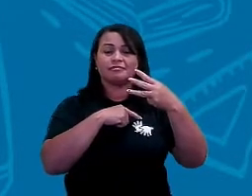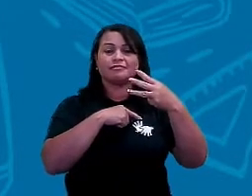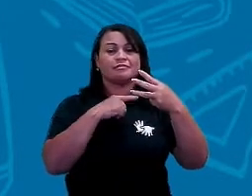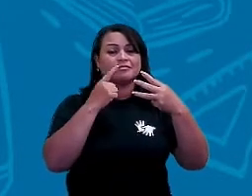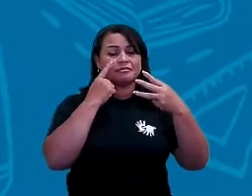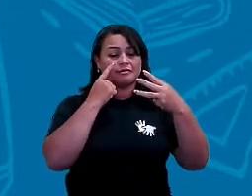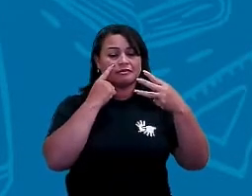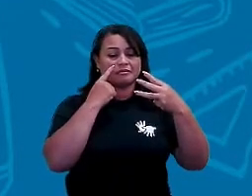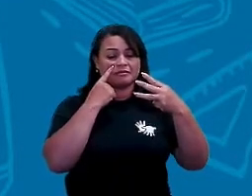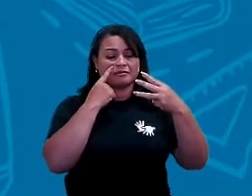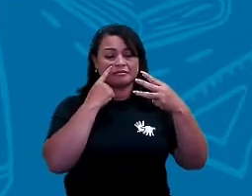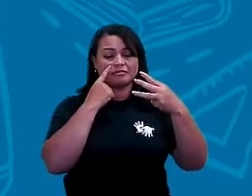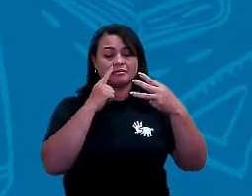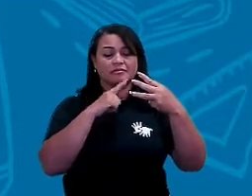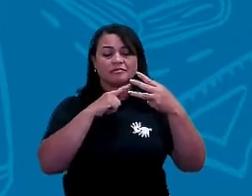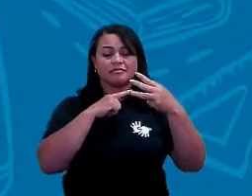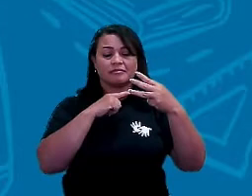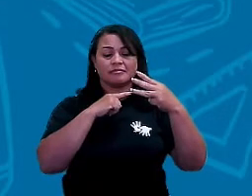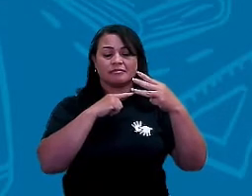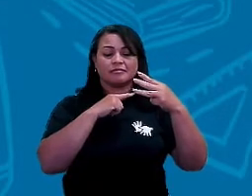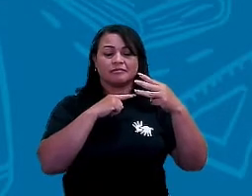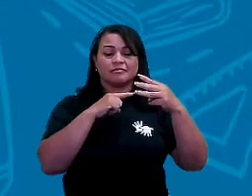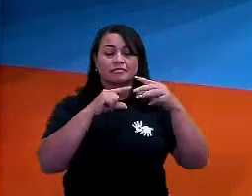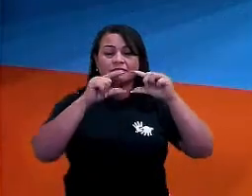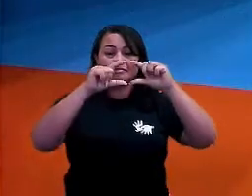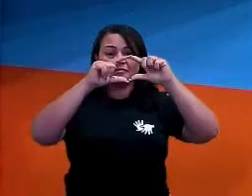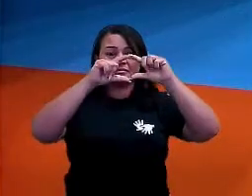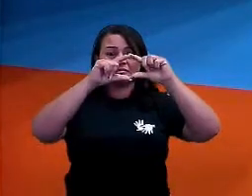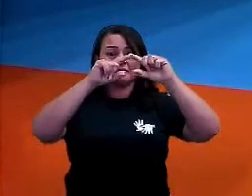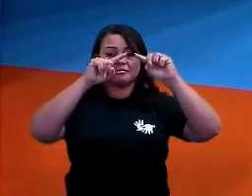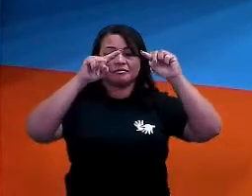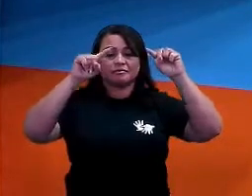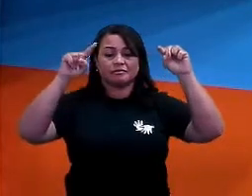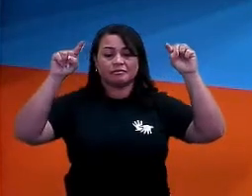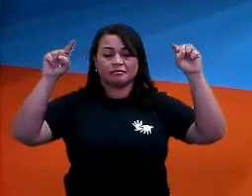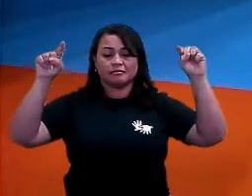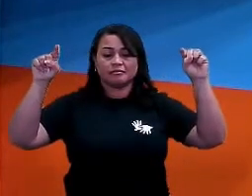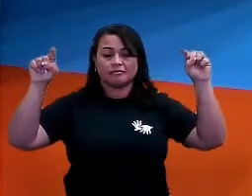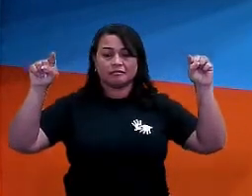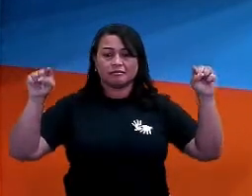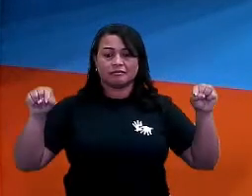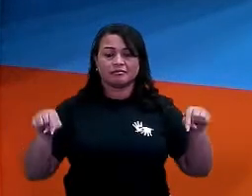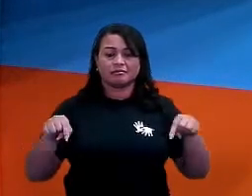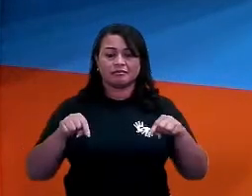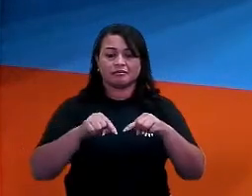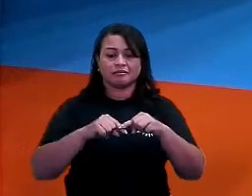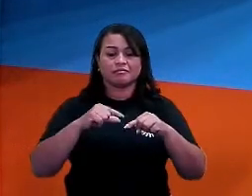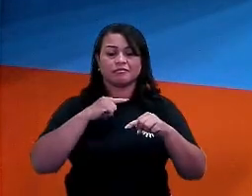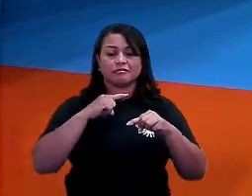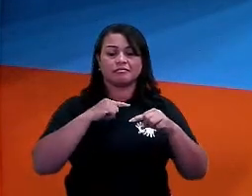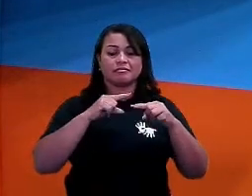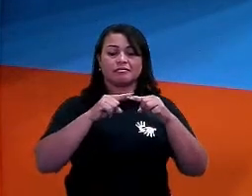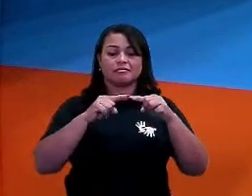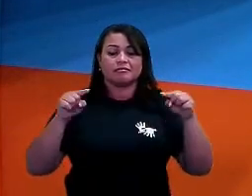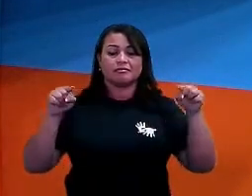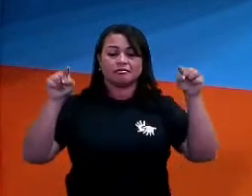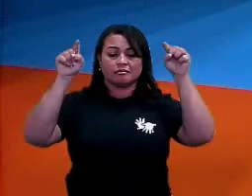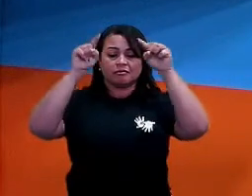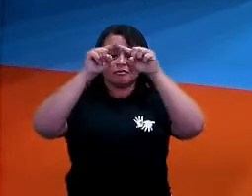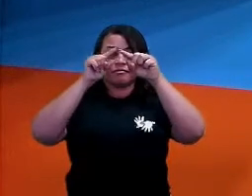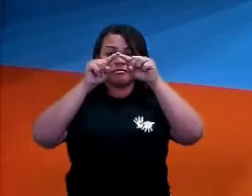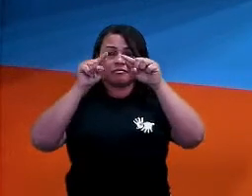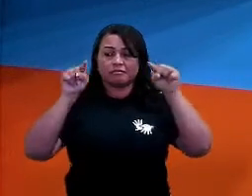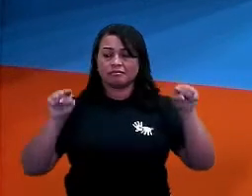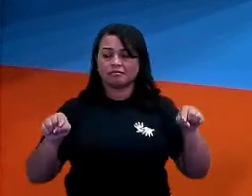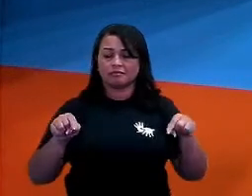Ó, eu vou ter aqui o retângulo maior da bandeira, tá? Esse retângulo, esse